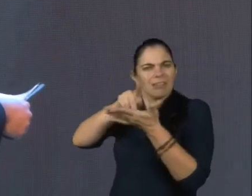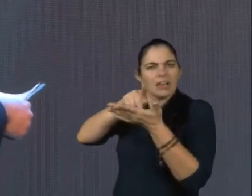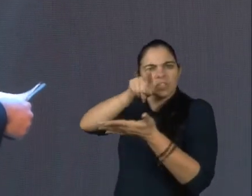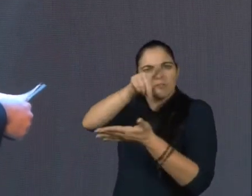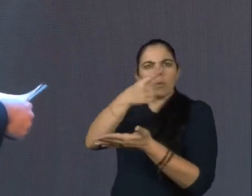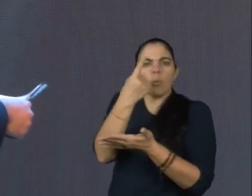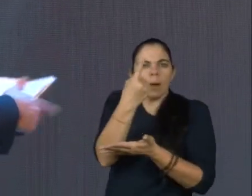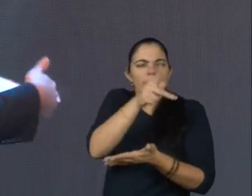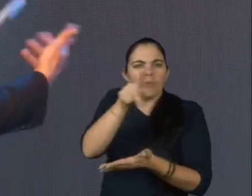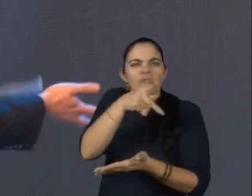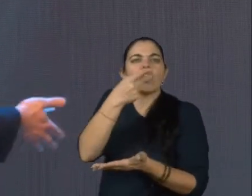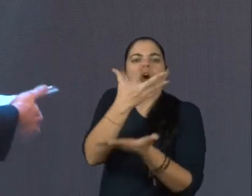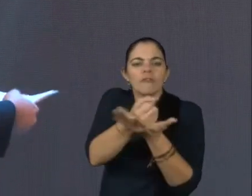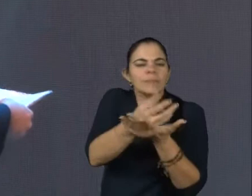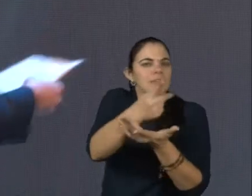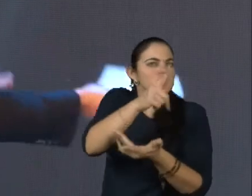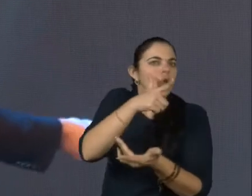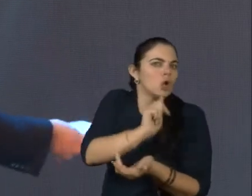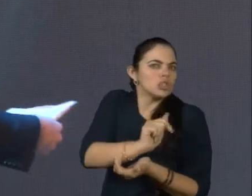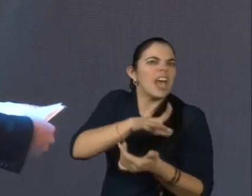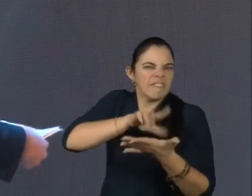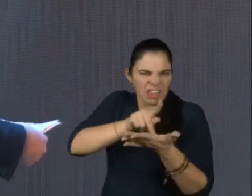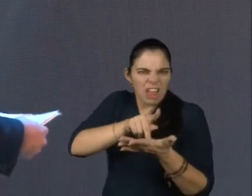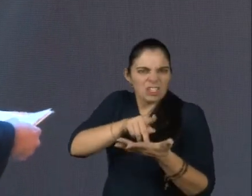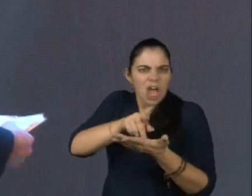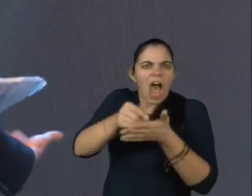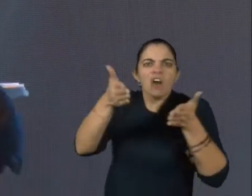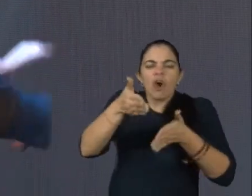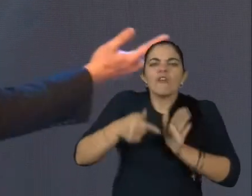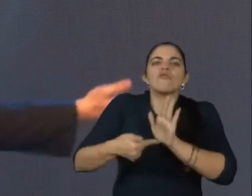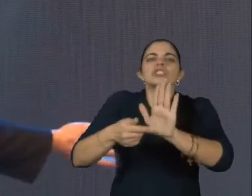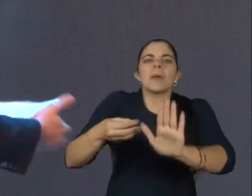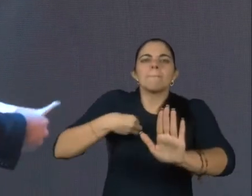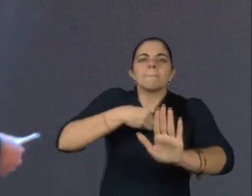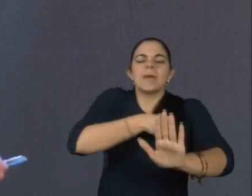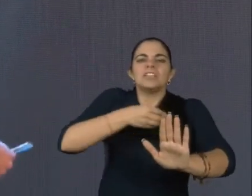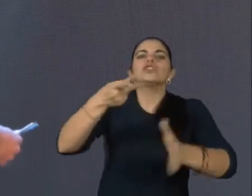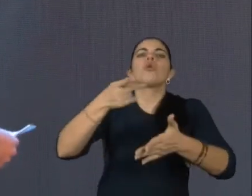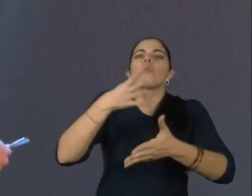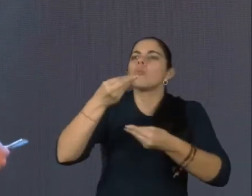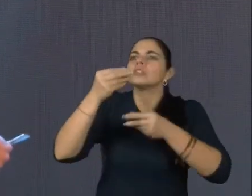Nossa. Que isso representa para você hoje, você estando aqui, médico, falando para tantas vozes?